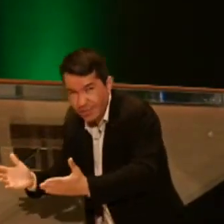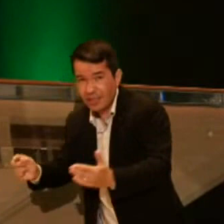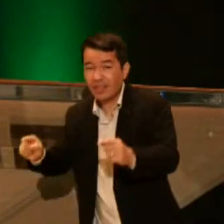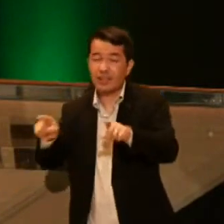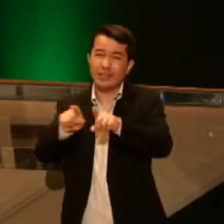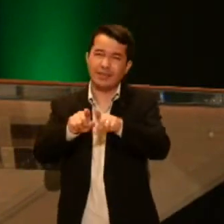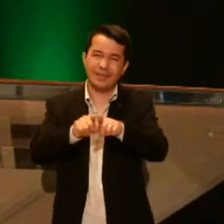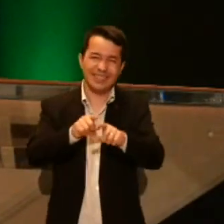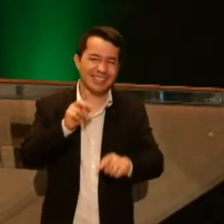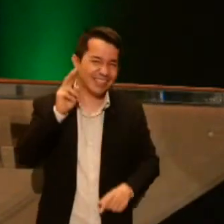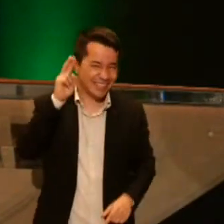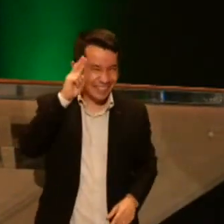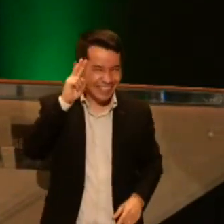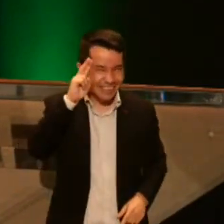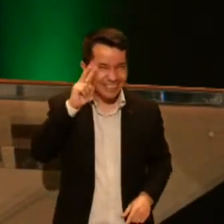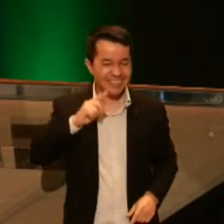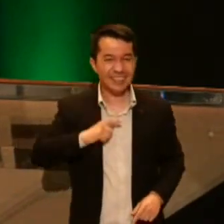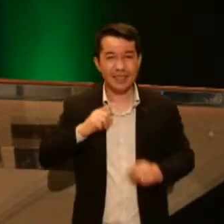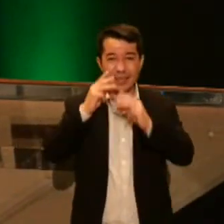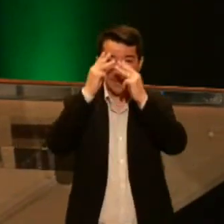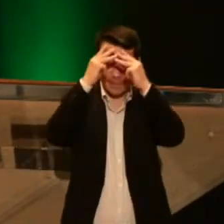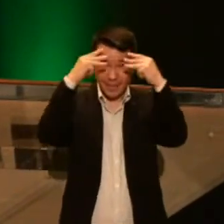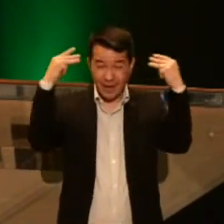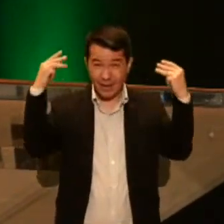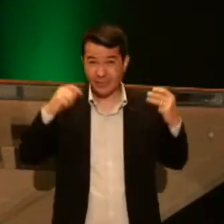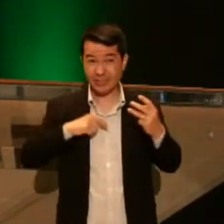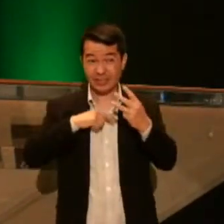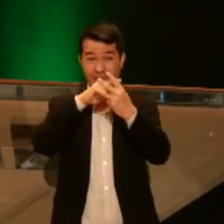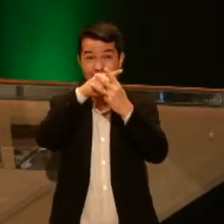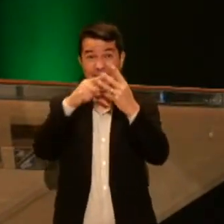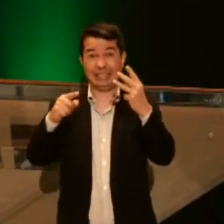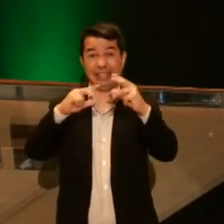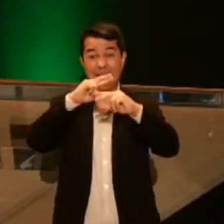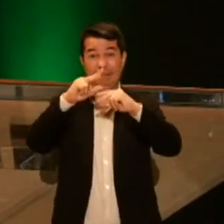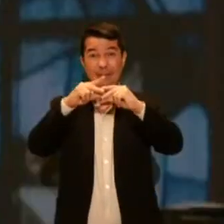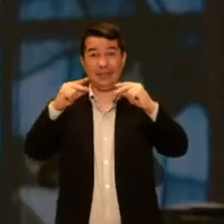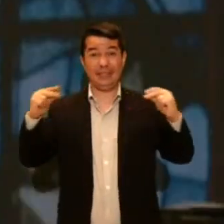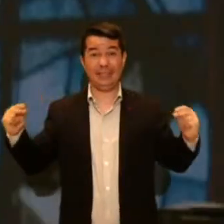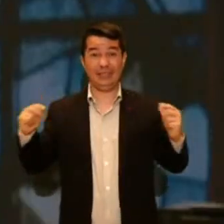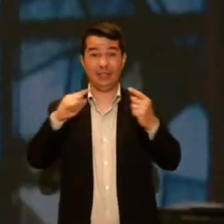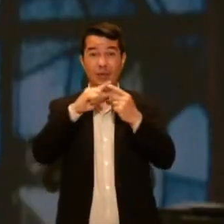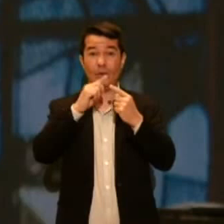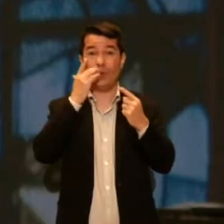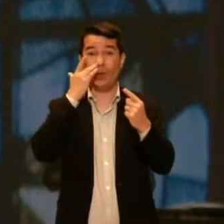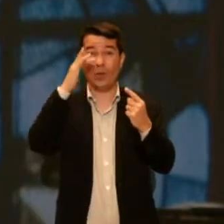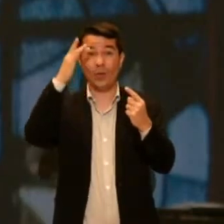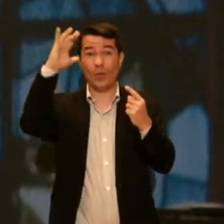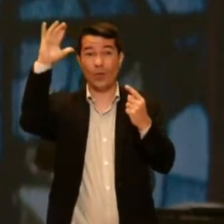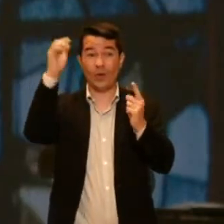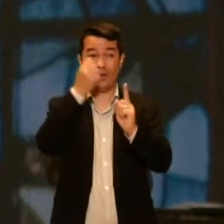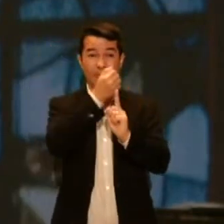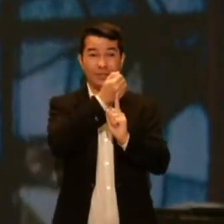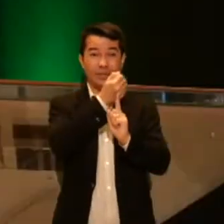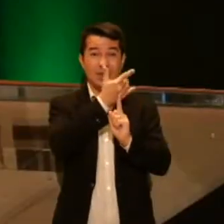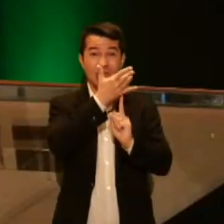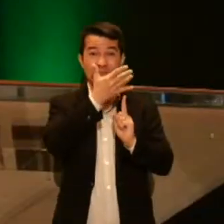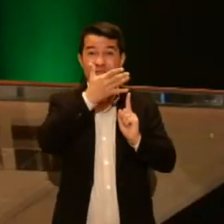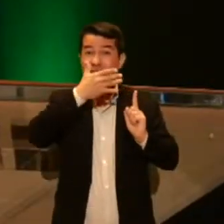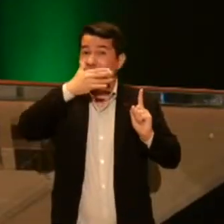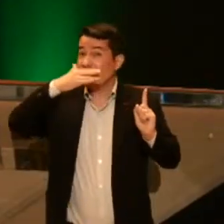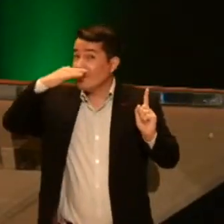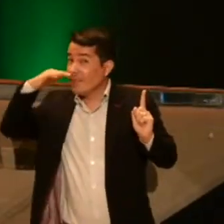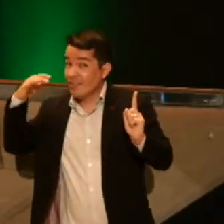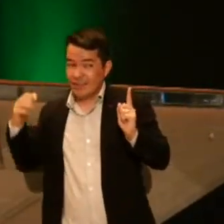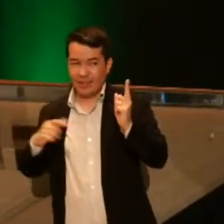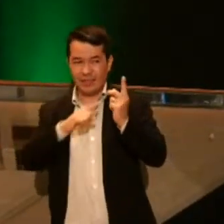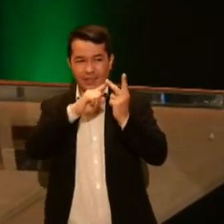Ouro, incenso e mirra. Eles vieram, fizeram um investimento para fazer uma viagem desse tipo, naqueles